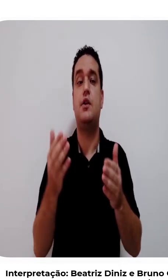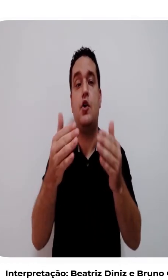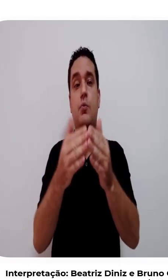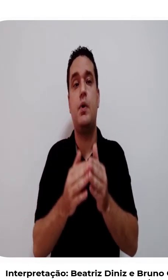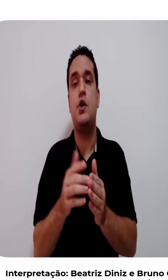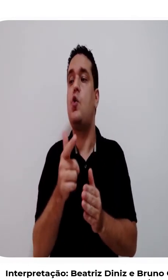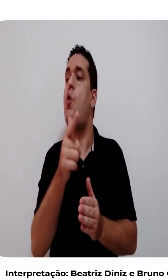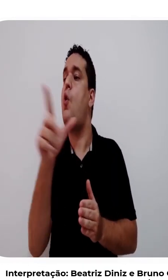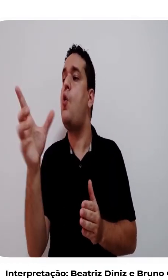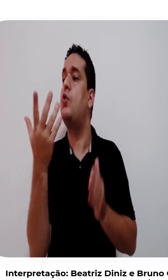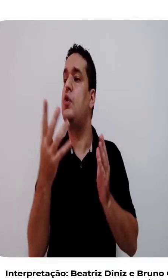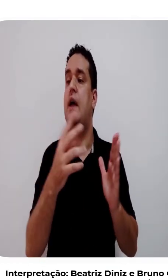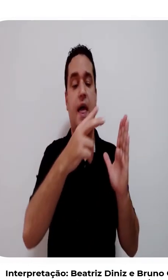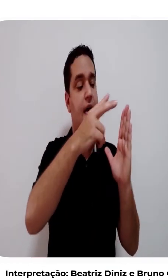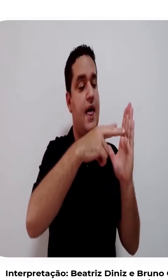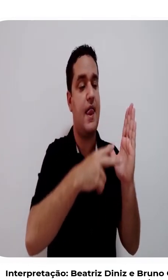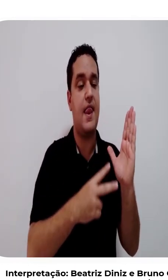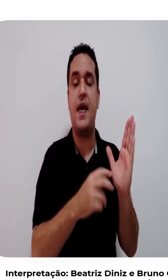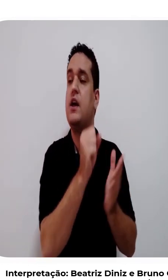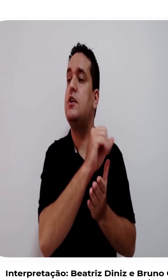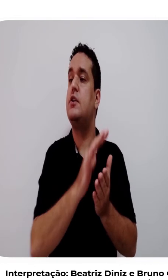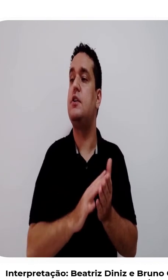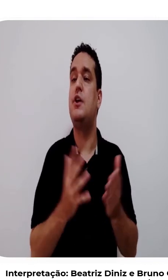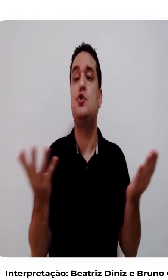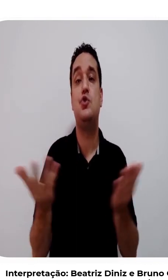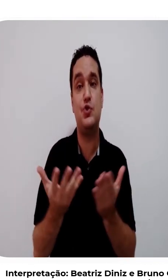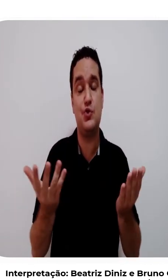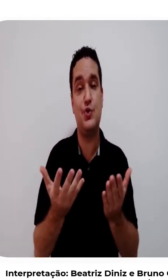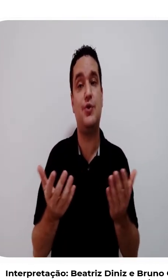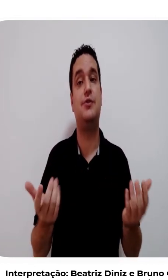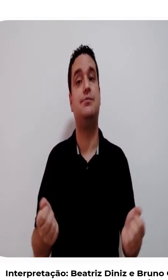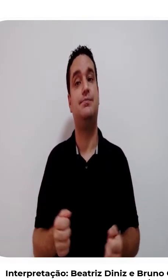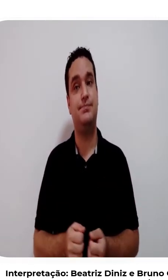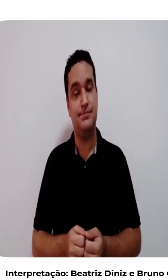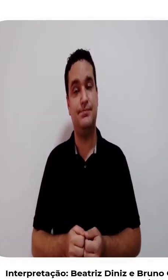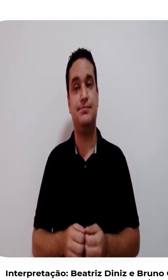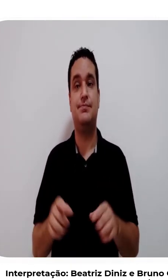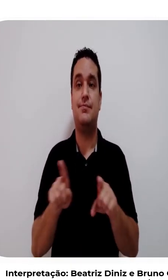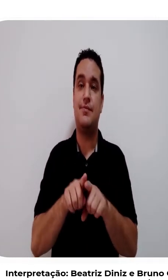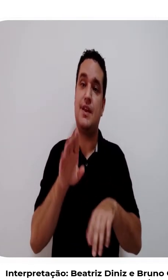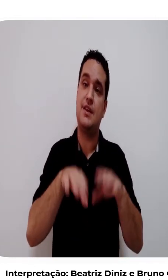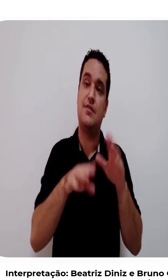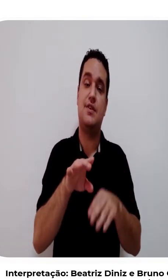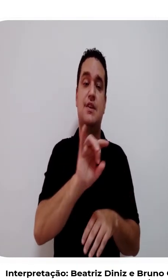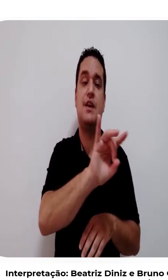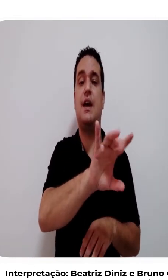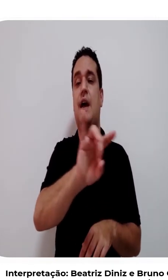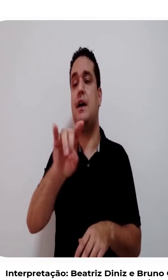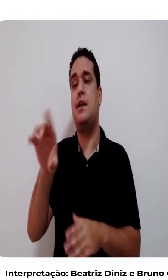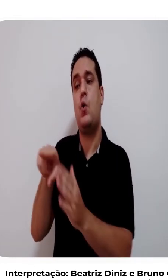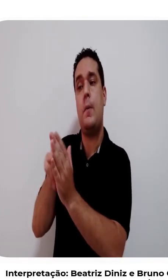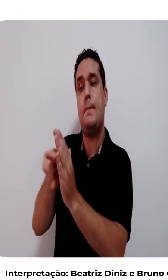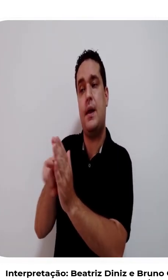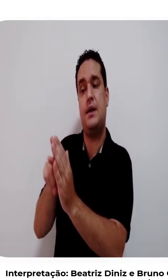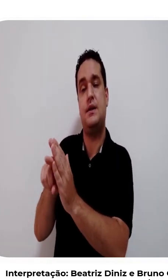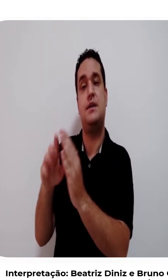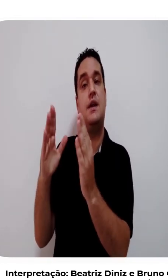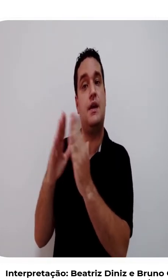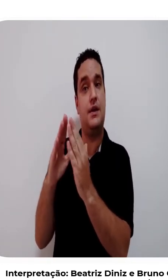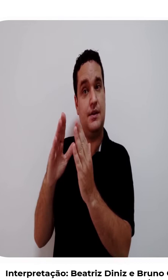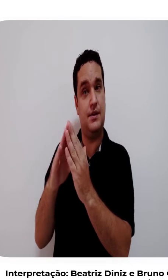a ler aquele desafio para os colegas. Uma pesquisa que fez em casa e quer compartilhar, essa criança também compartilha,